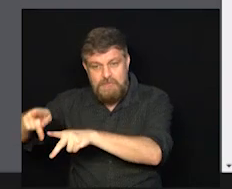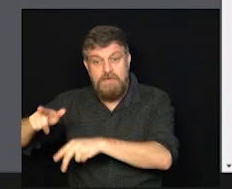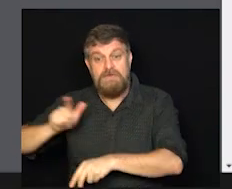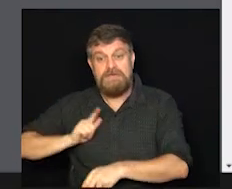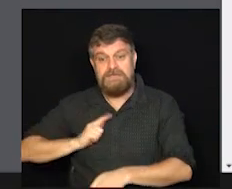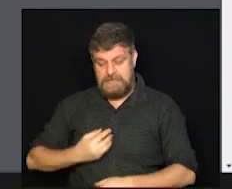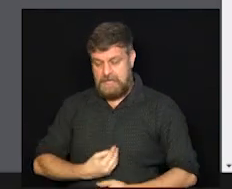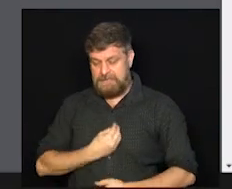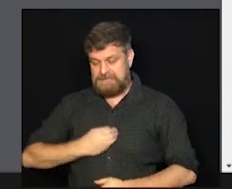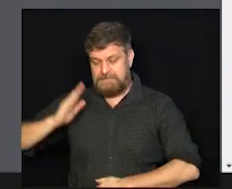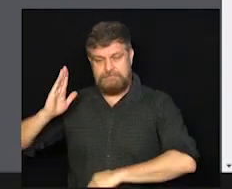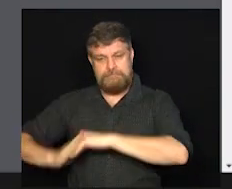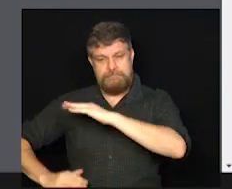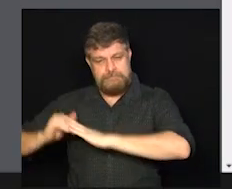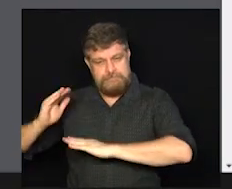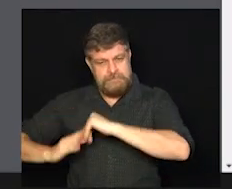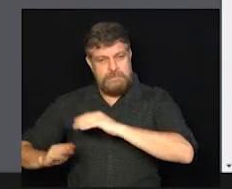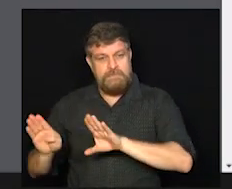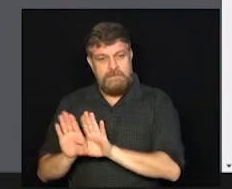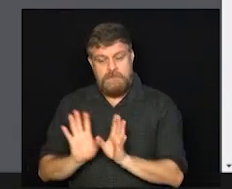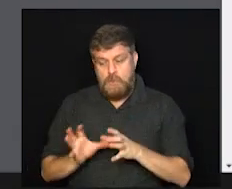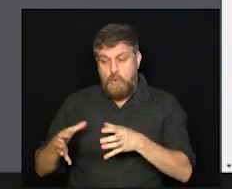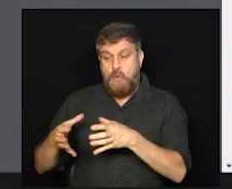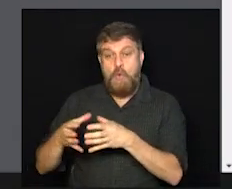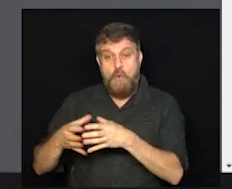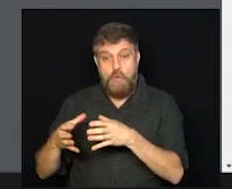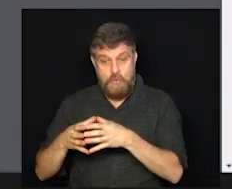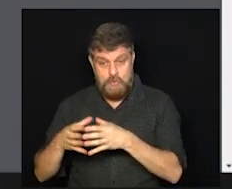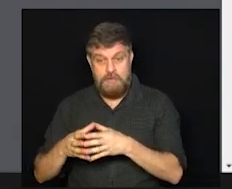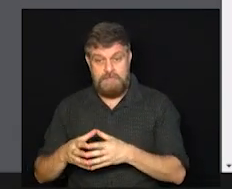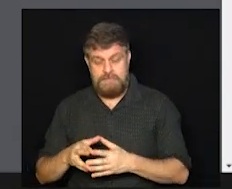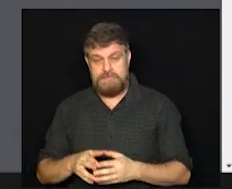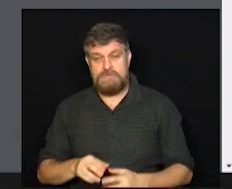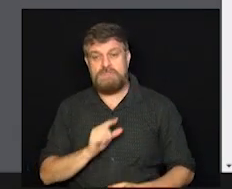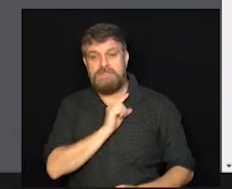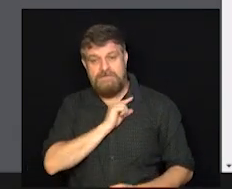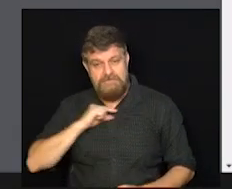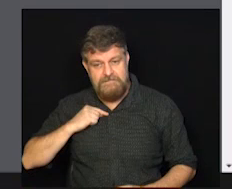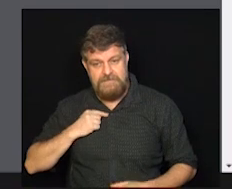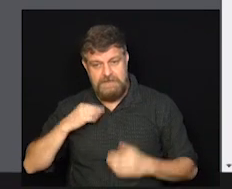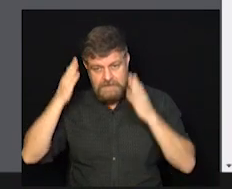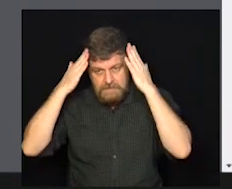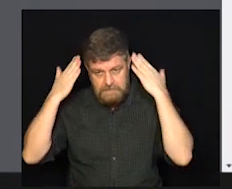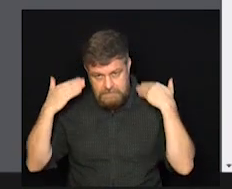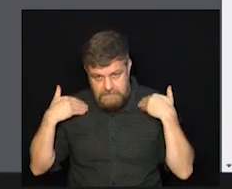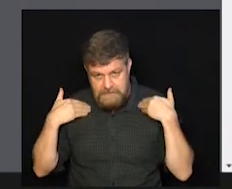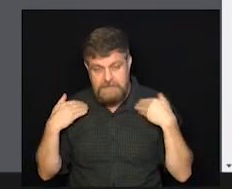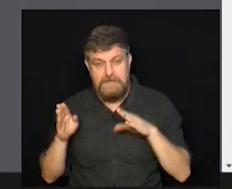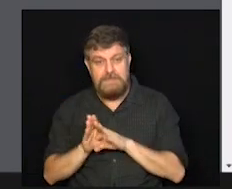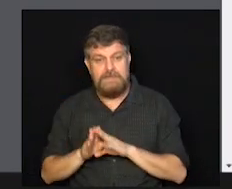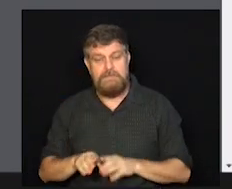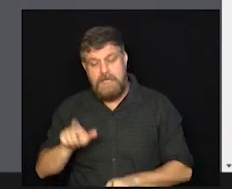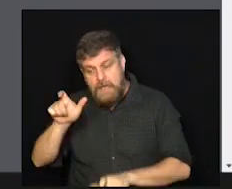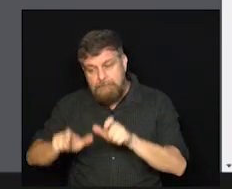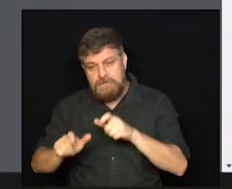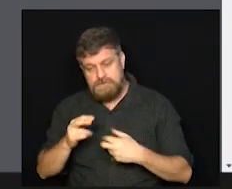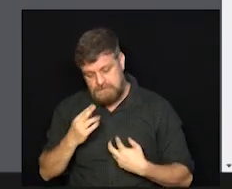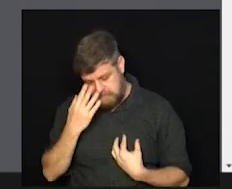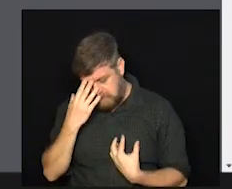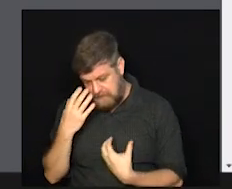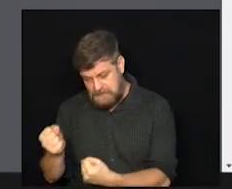presença atuante, e também com uma equipe de religiosos. Então, ali, juntamente também com a PUC, nos seus